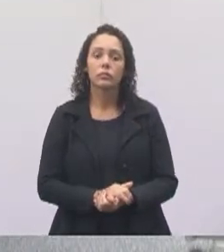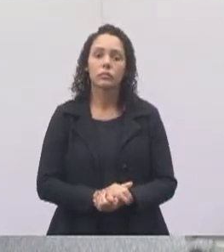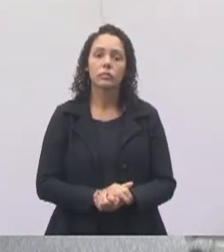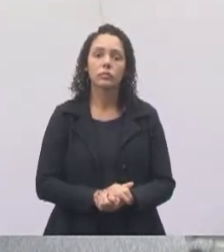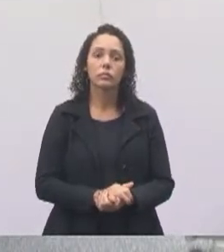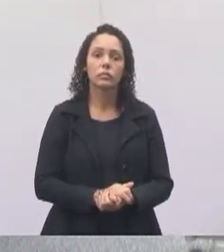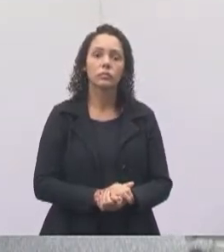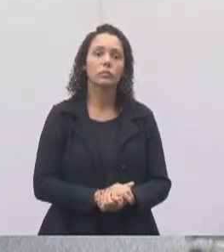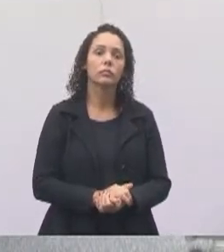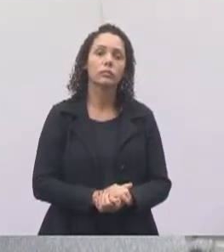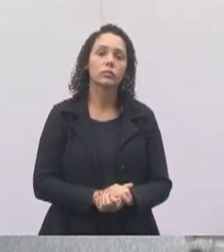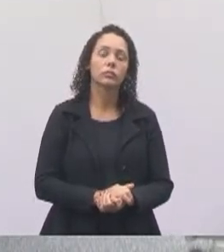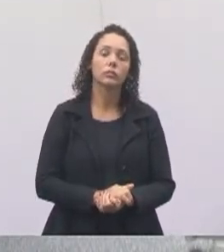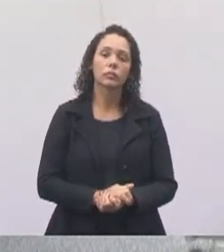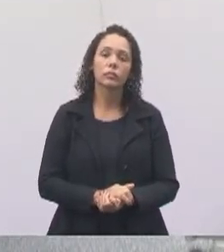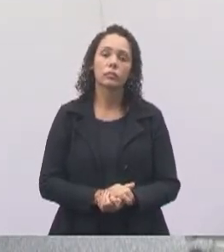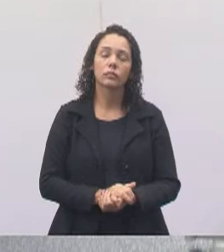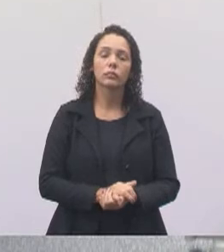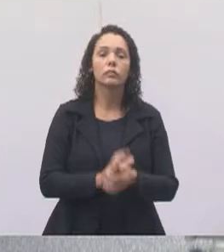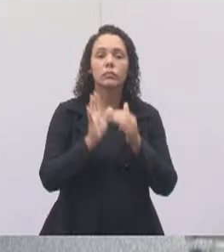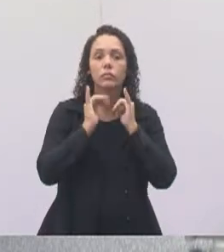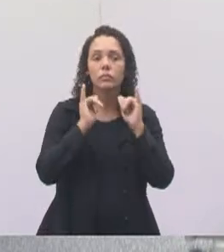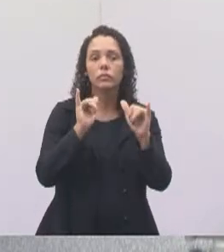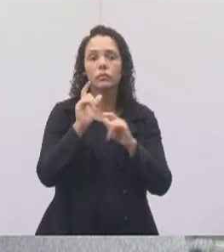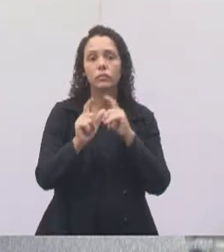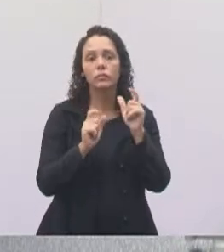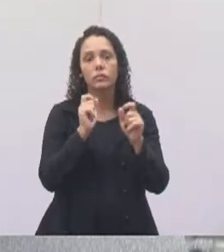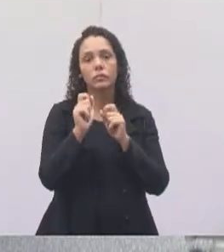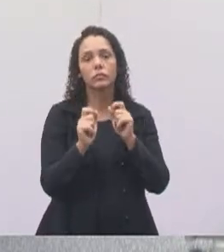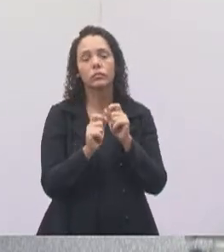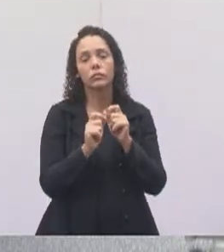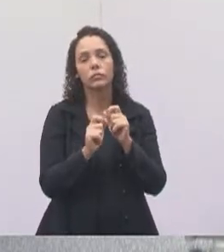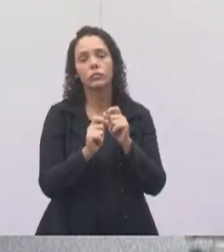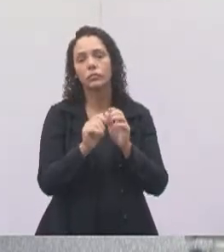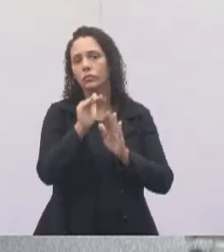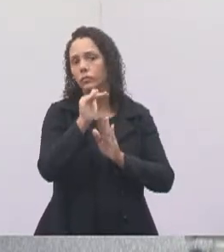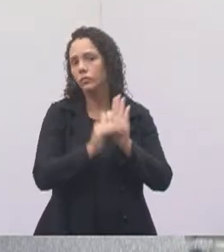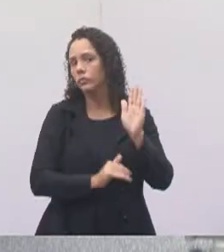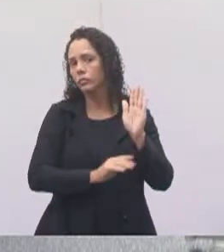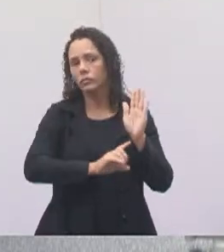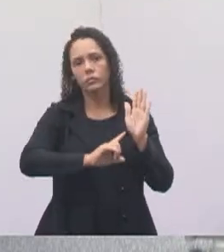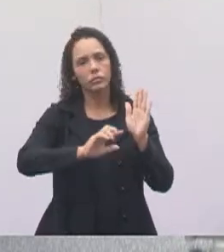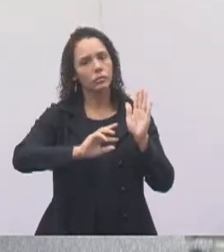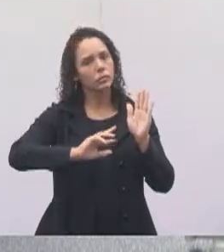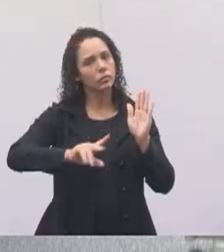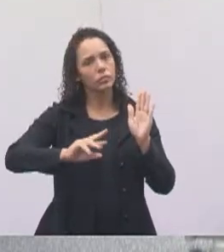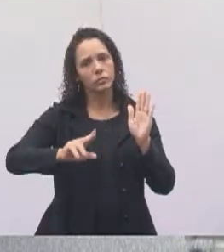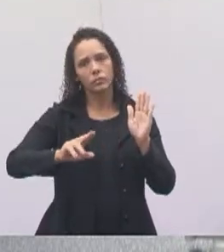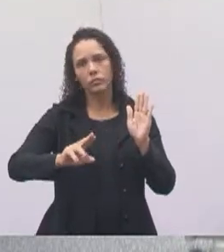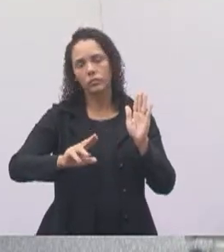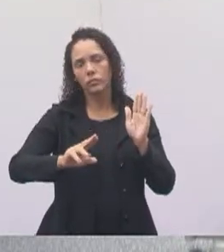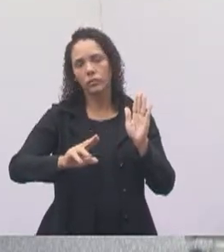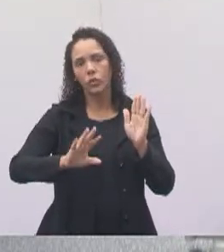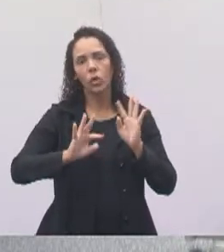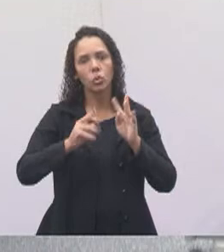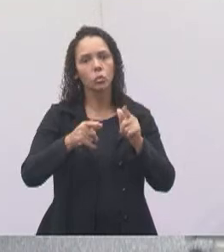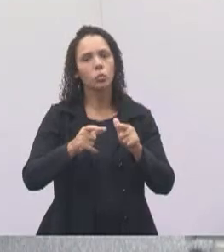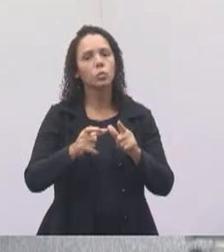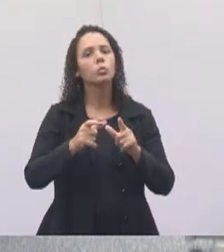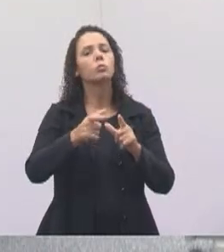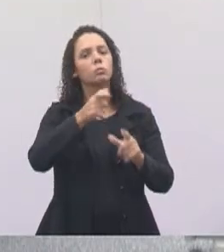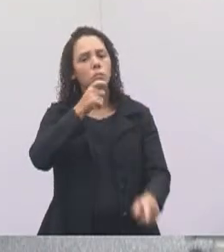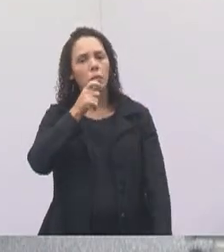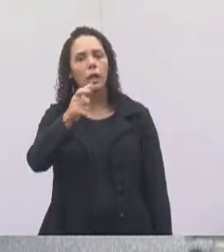um. E dizer que não retiro nenhuma palavra do que eu falei aqui